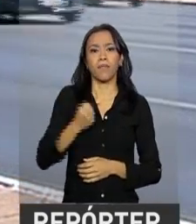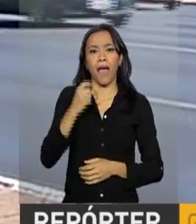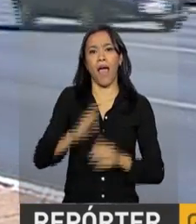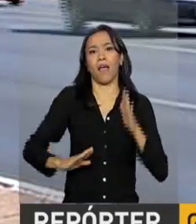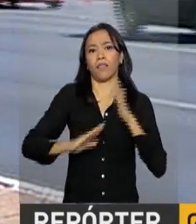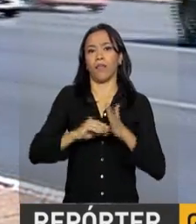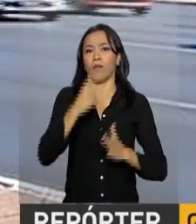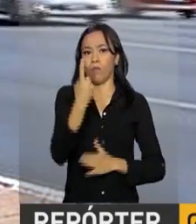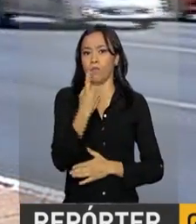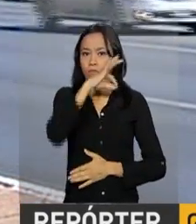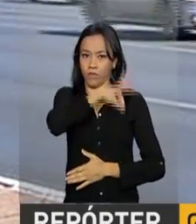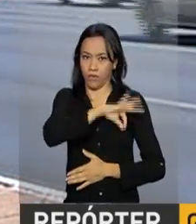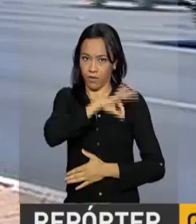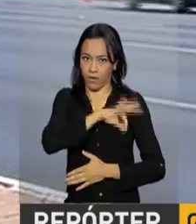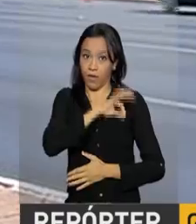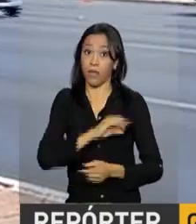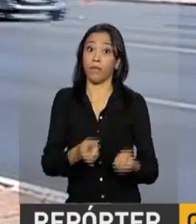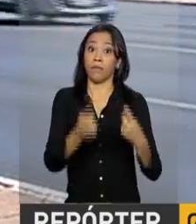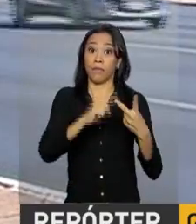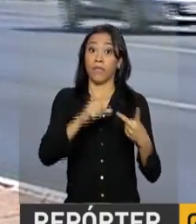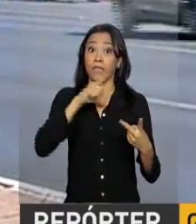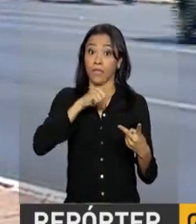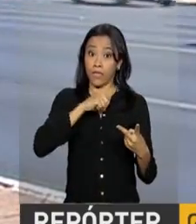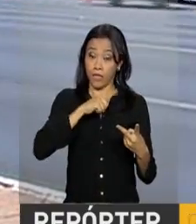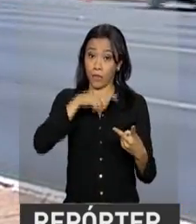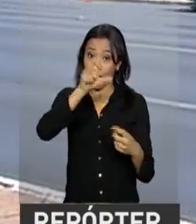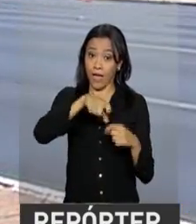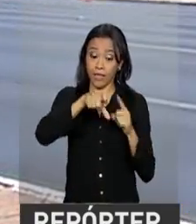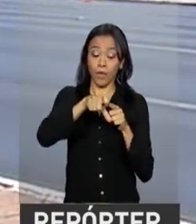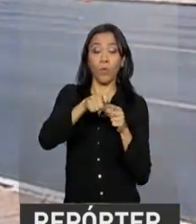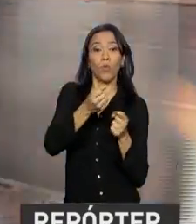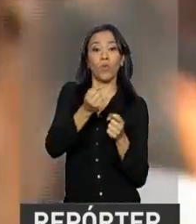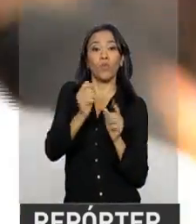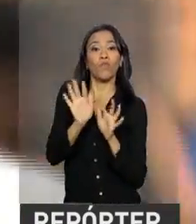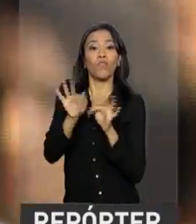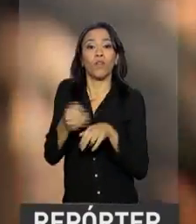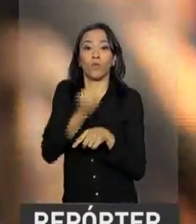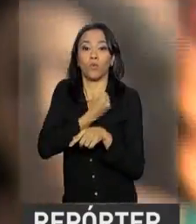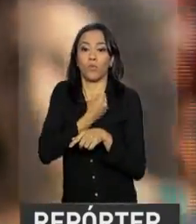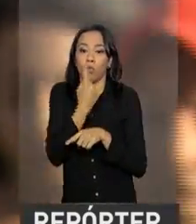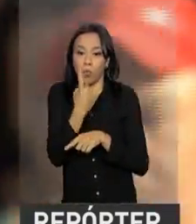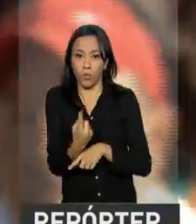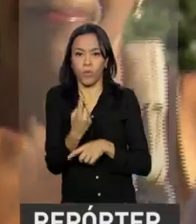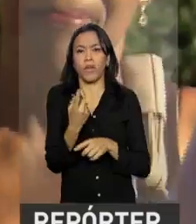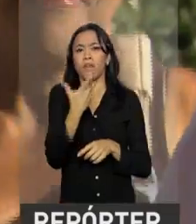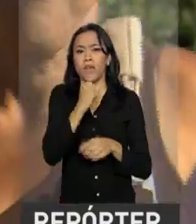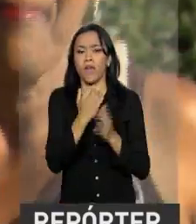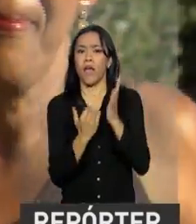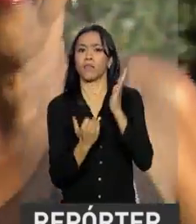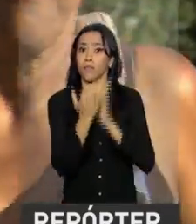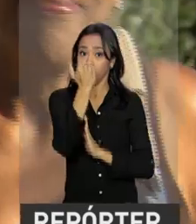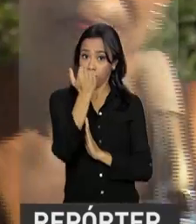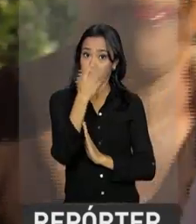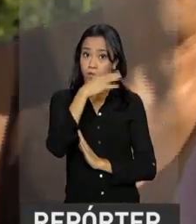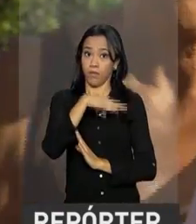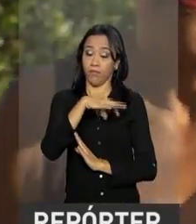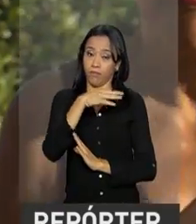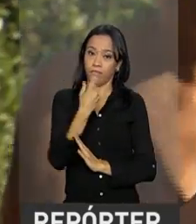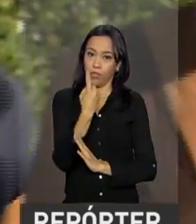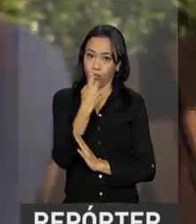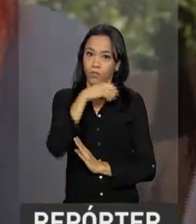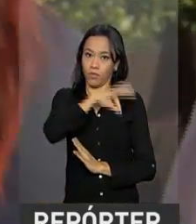um salário mínimo e tem o cartão com final um já quem ganha acima do mínimo começa a receber a partir de